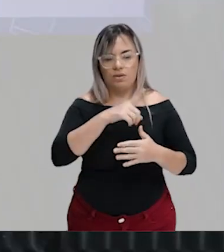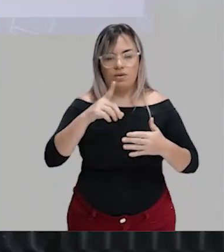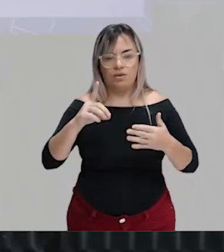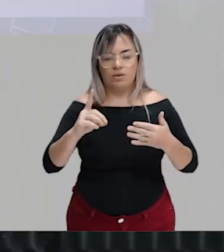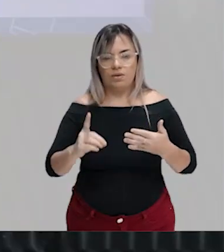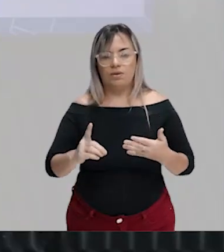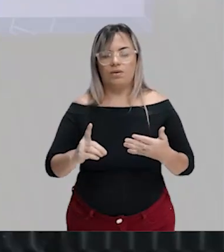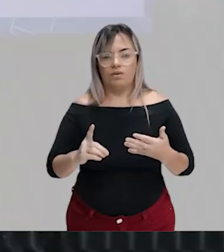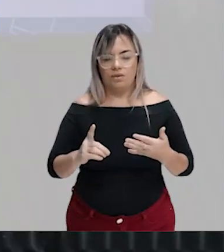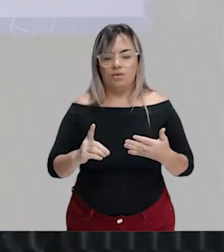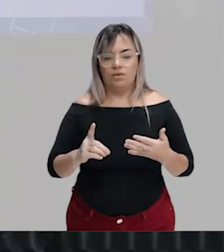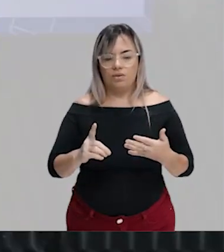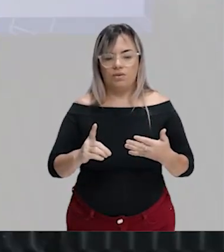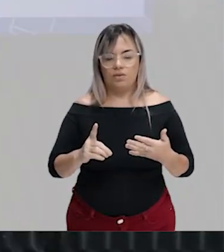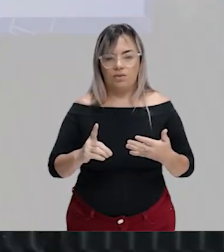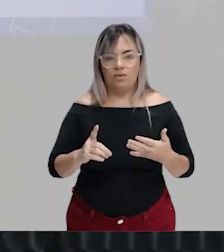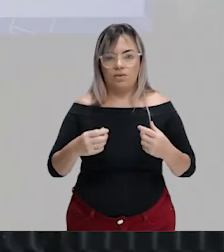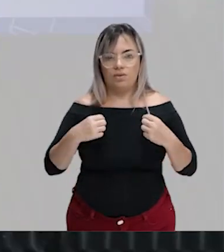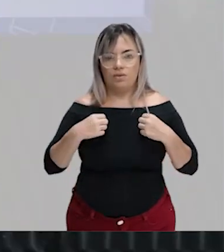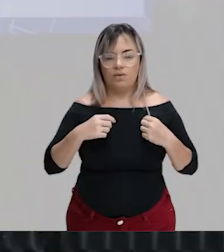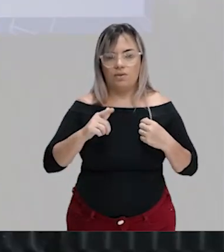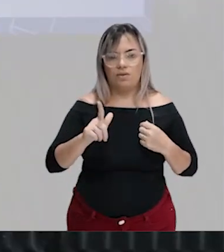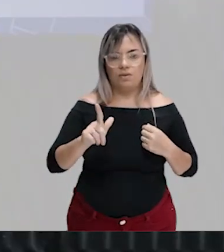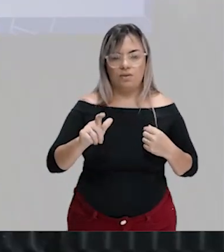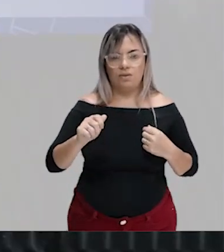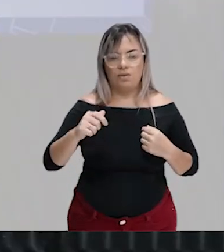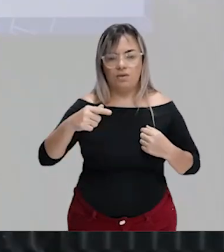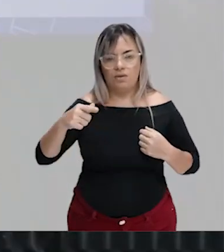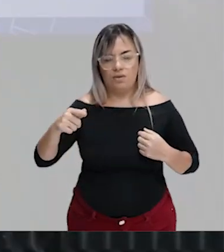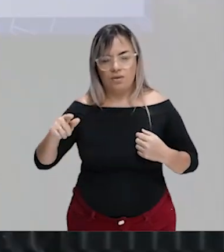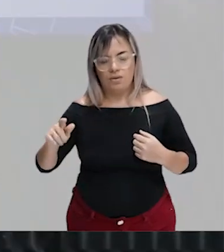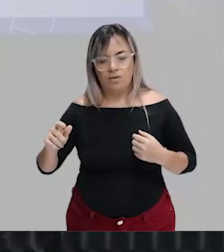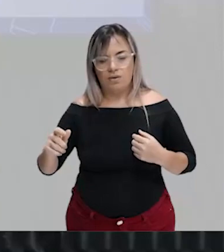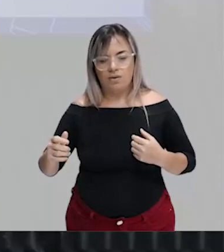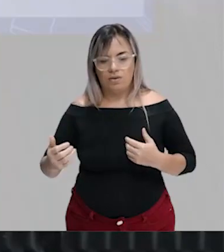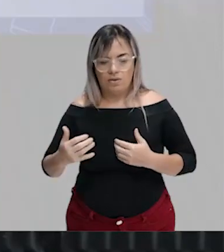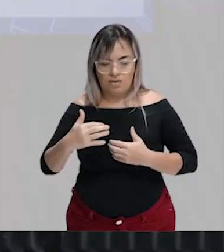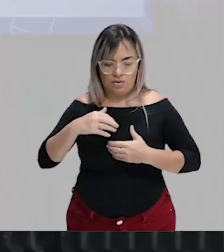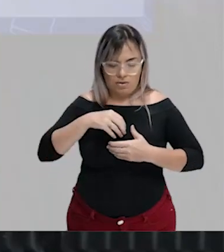né? Que a lã ela vai justamente esse papel, vai impedir